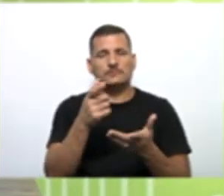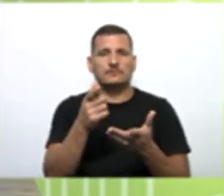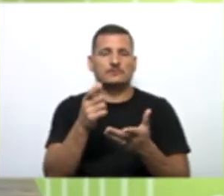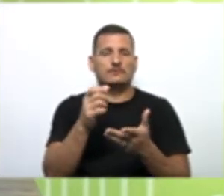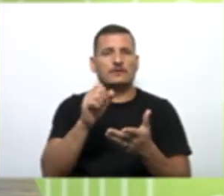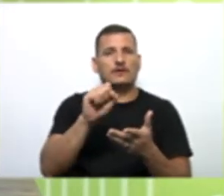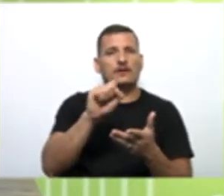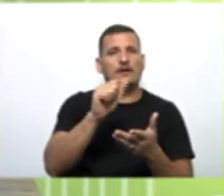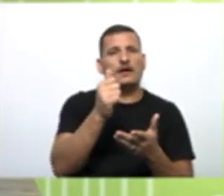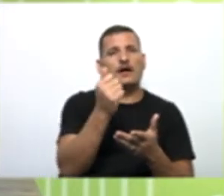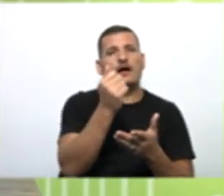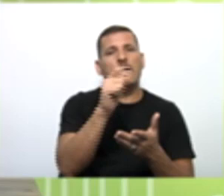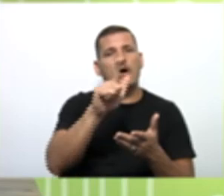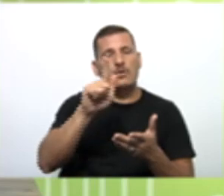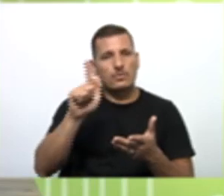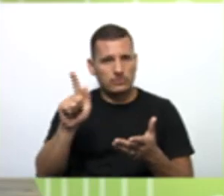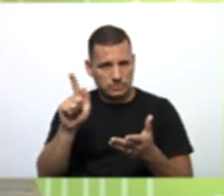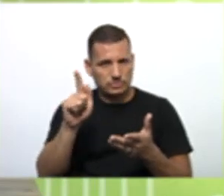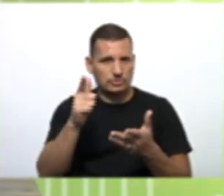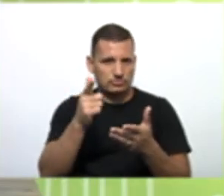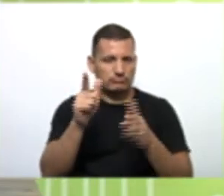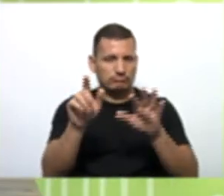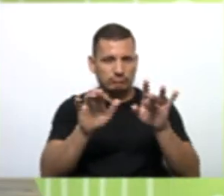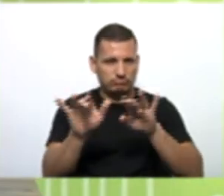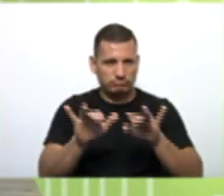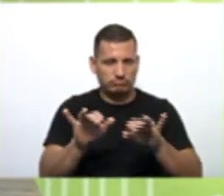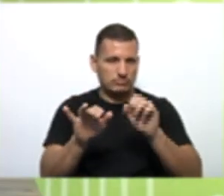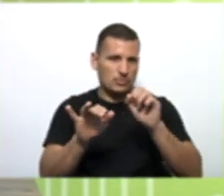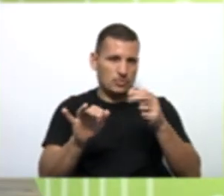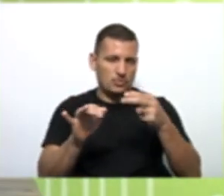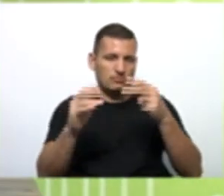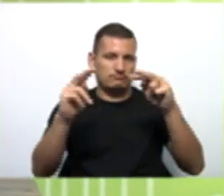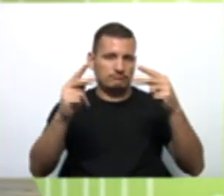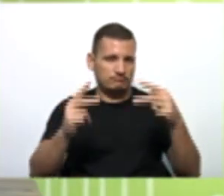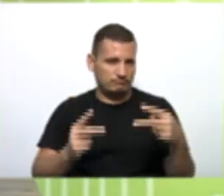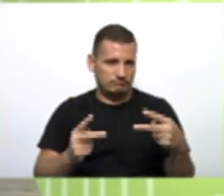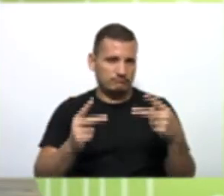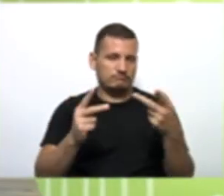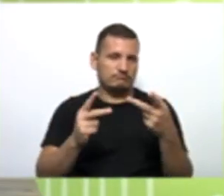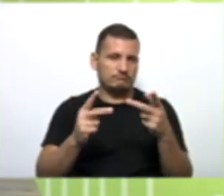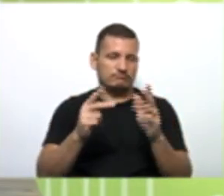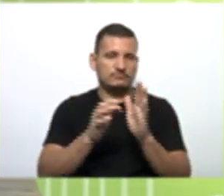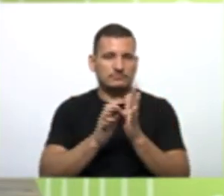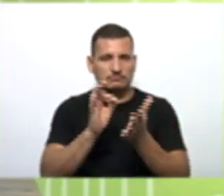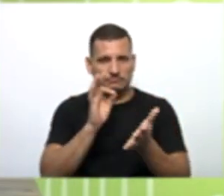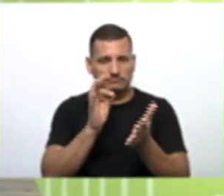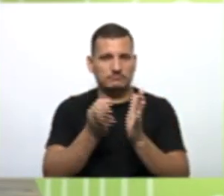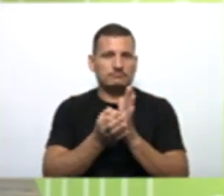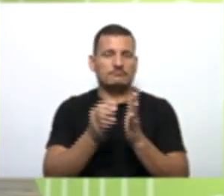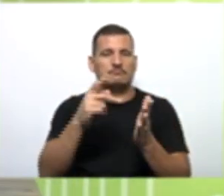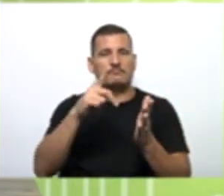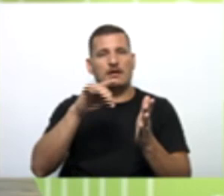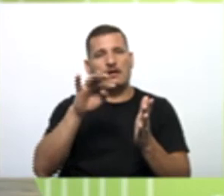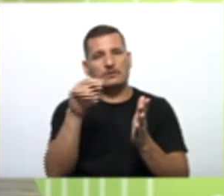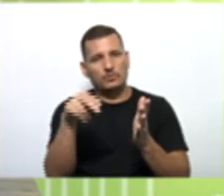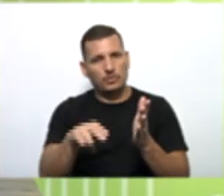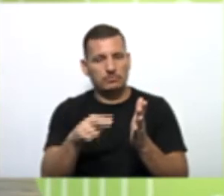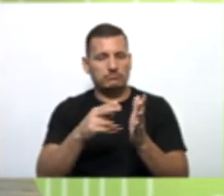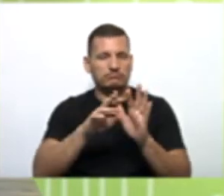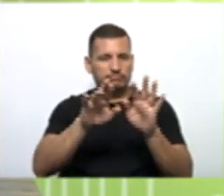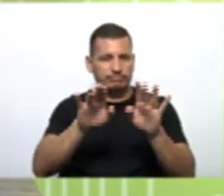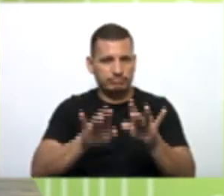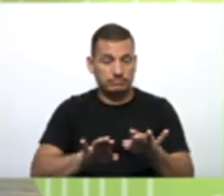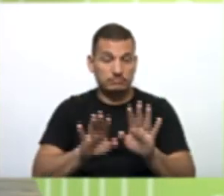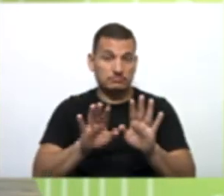ou os códigos em HTML, Java, Python, vocês vão também